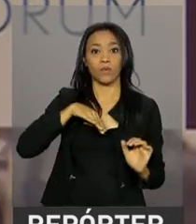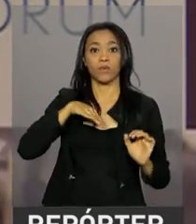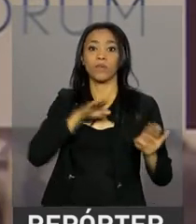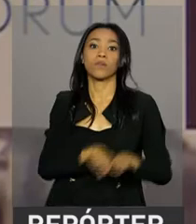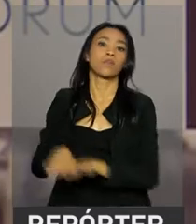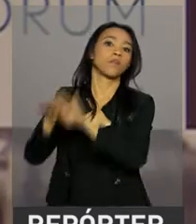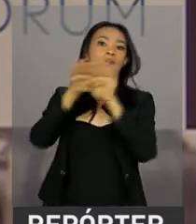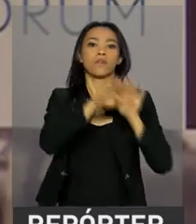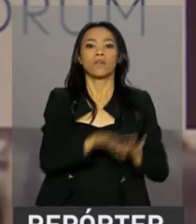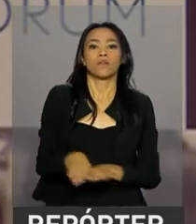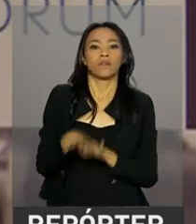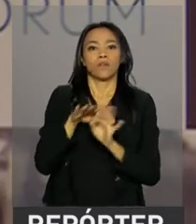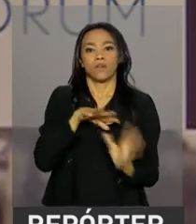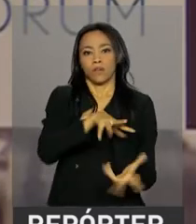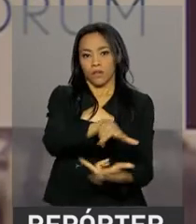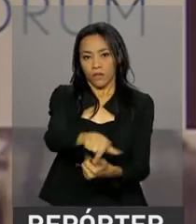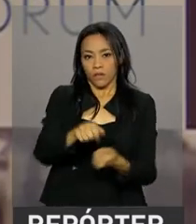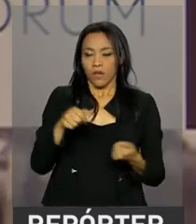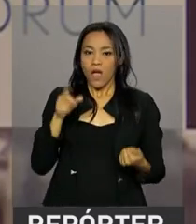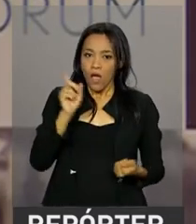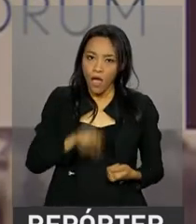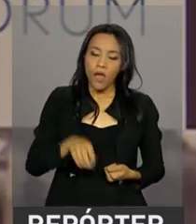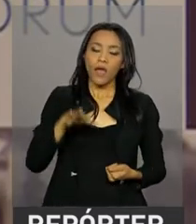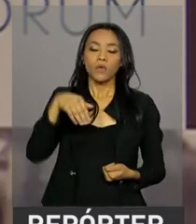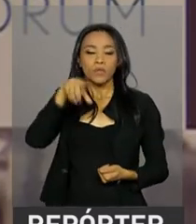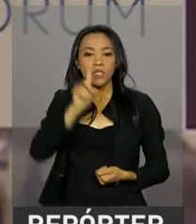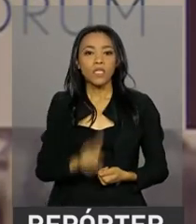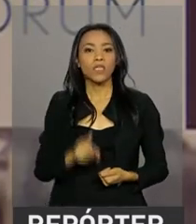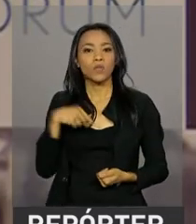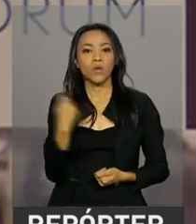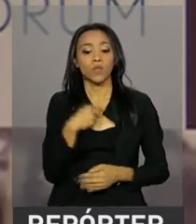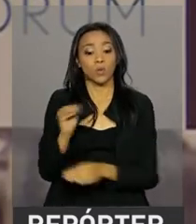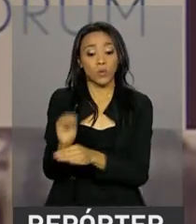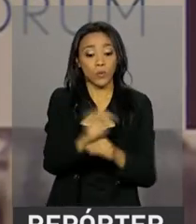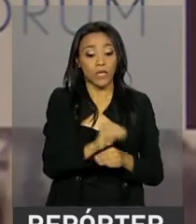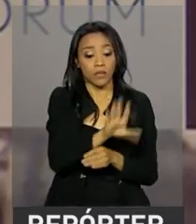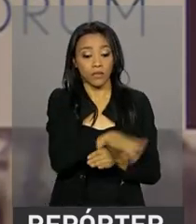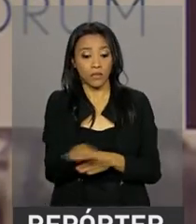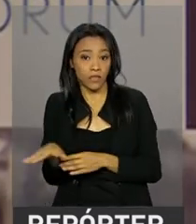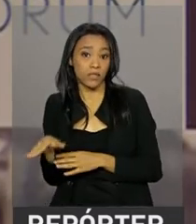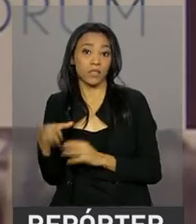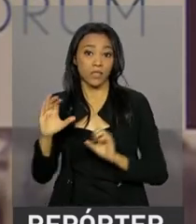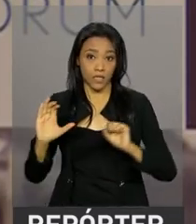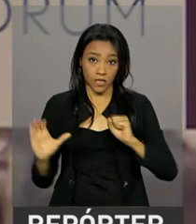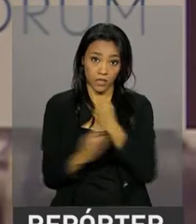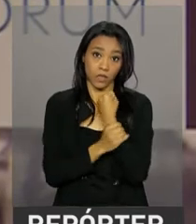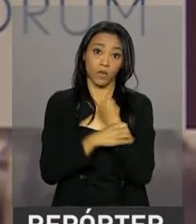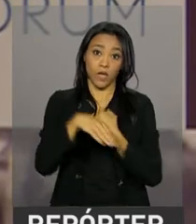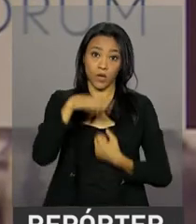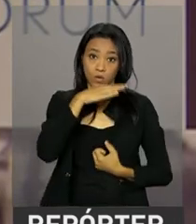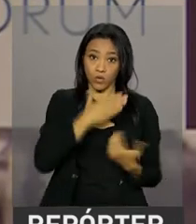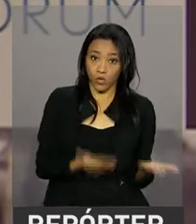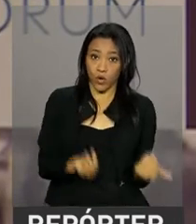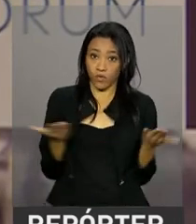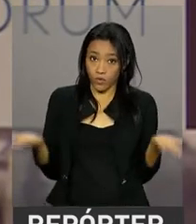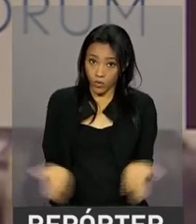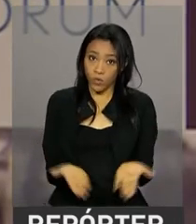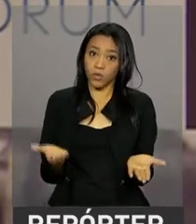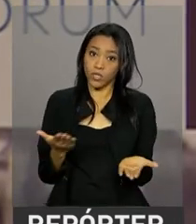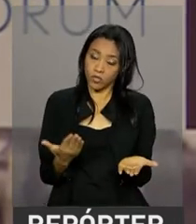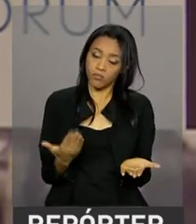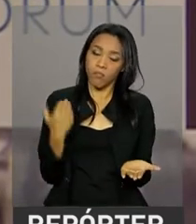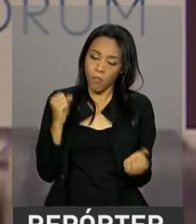é nosso dever comum e amparar a infância e garantir que os jovens de hoje possam crescer dignamente